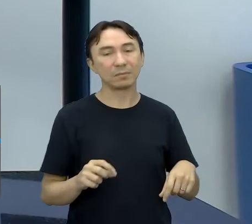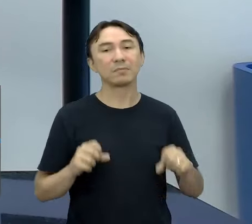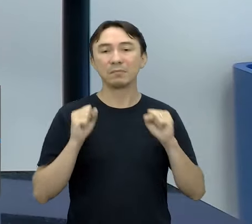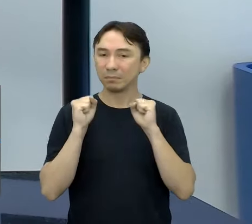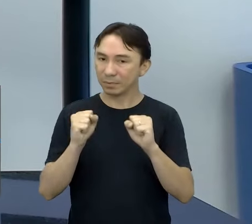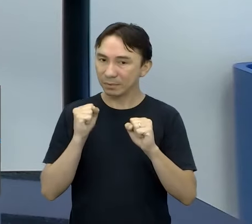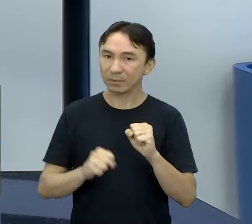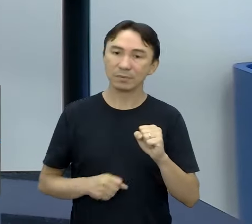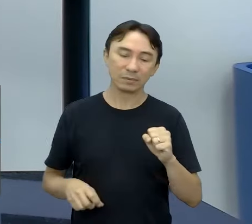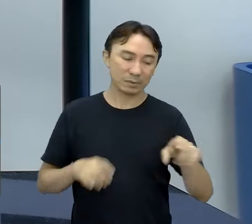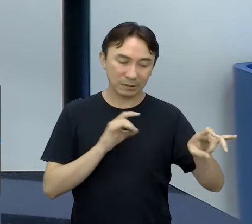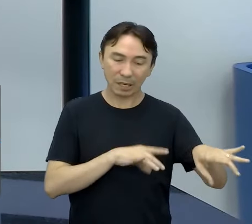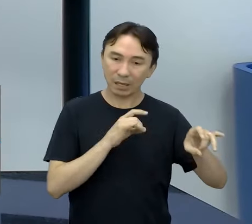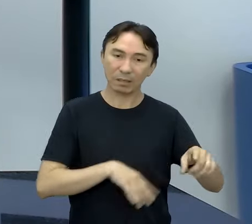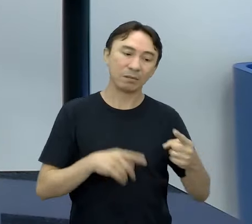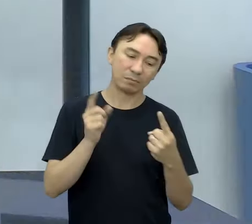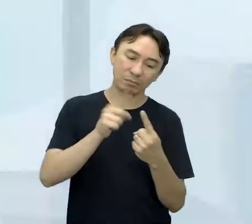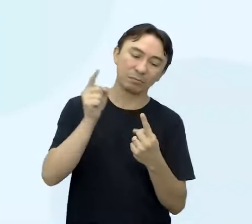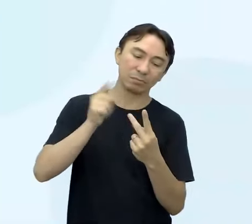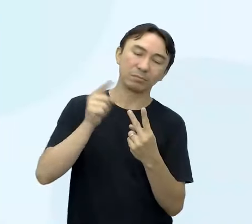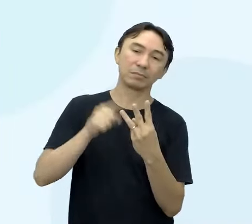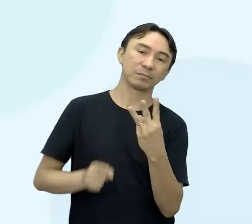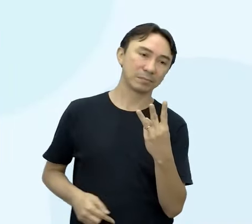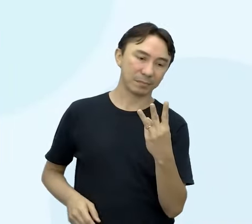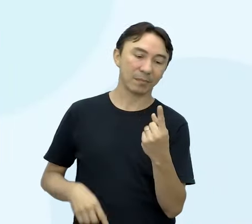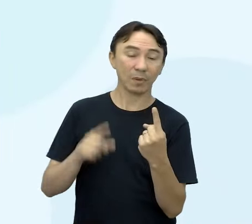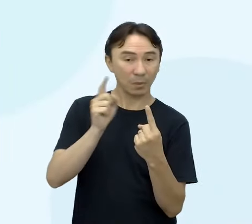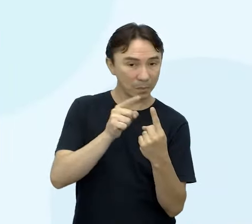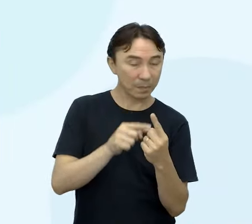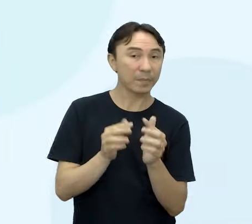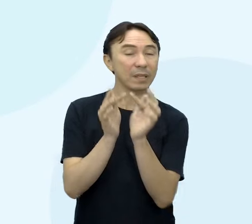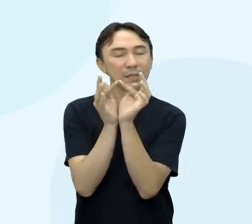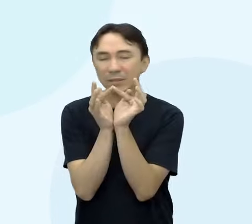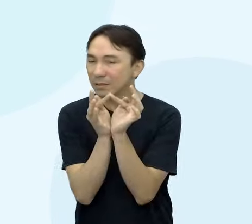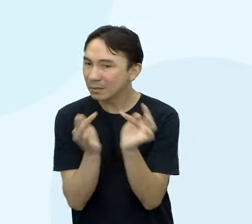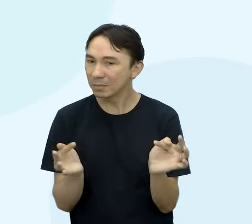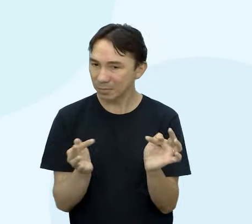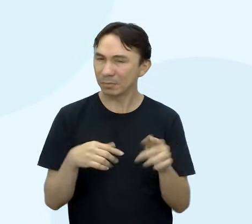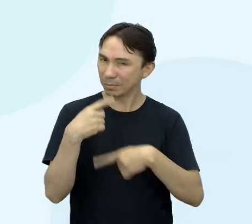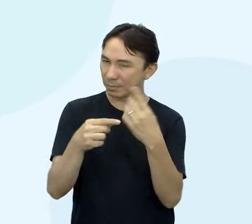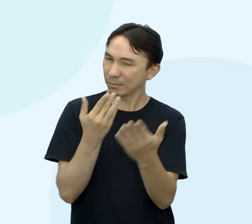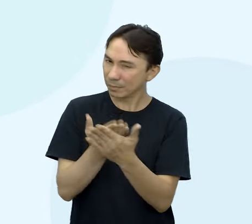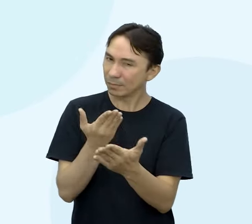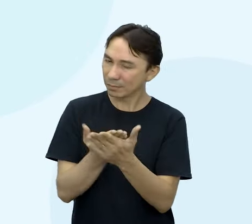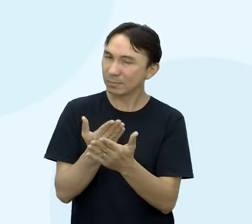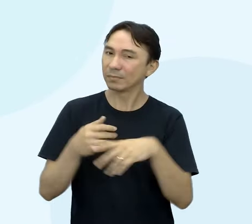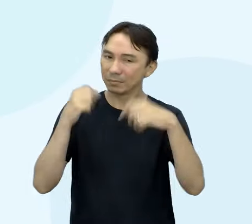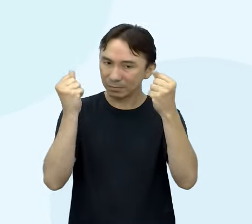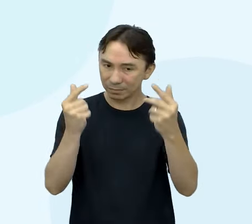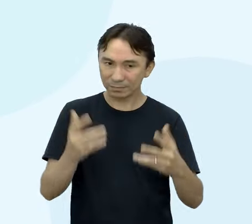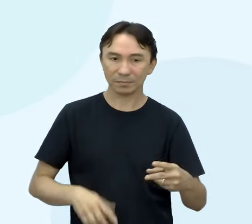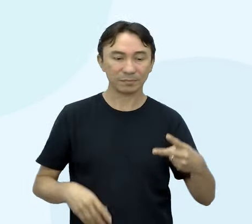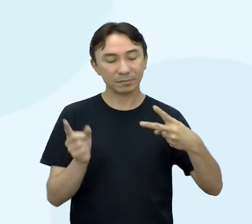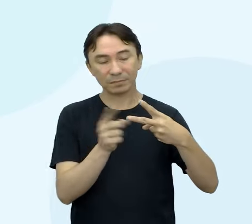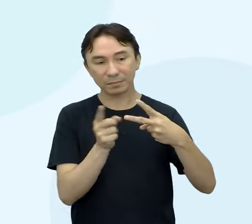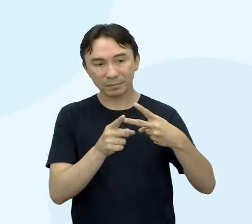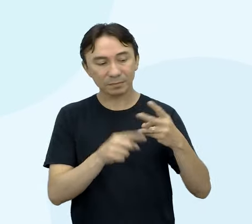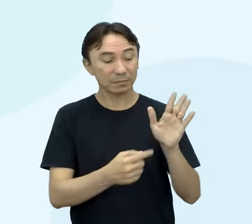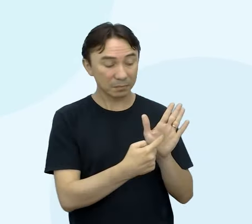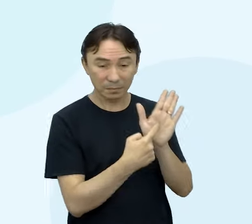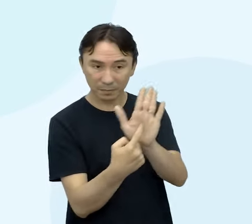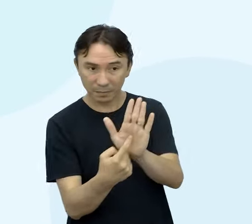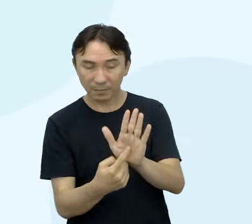amostragem. Quais são? A amostragem casual ou simples, vai ter uma aula específica só pra falar dela. A amostragem sistemática, também uma pra